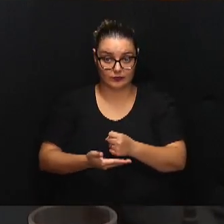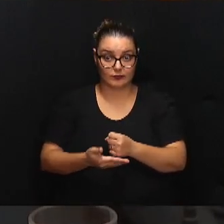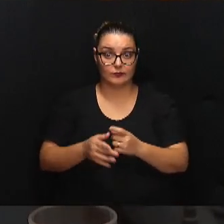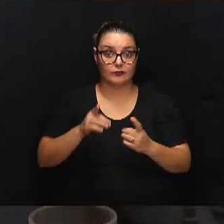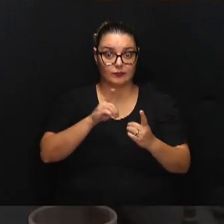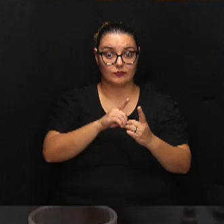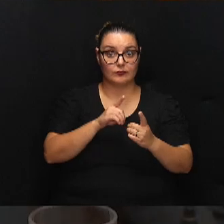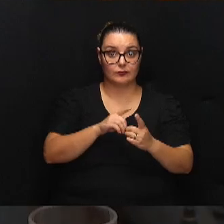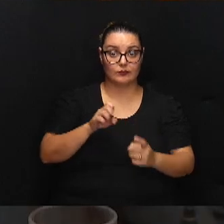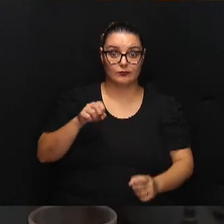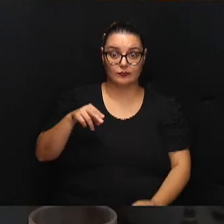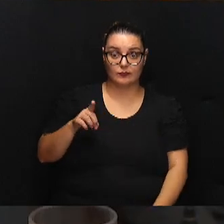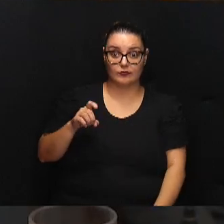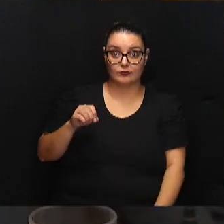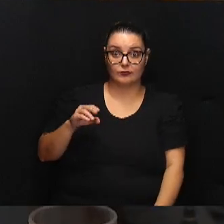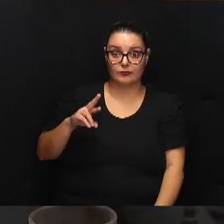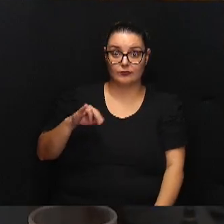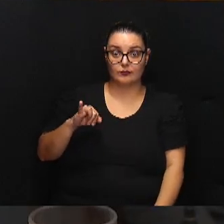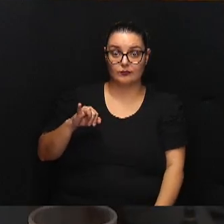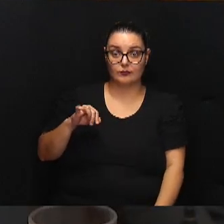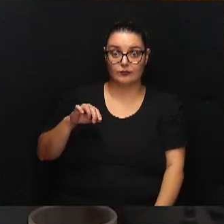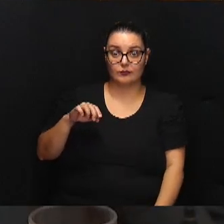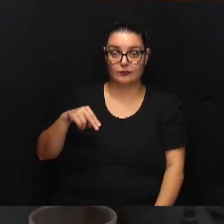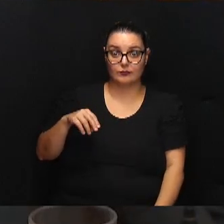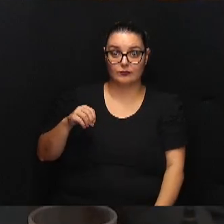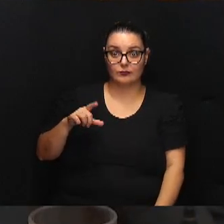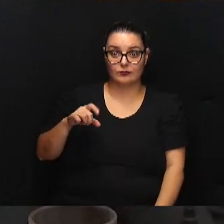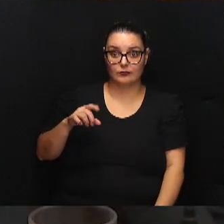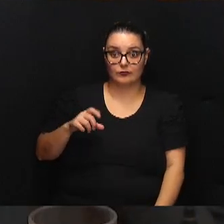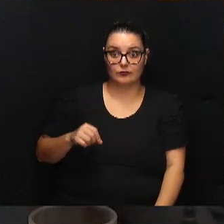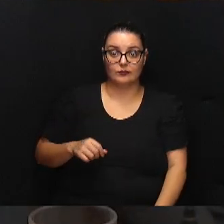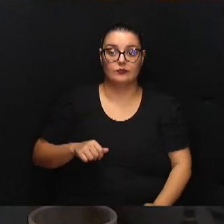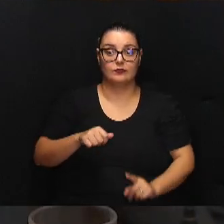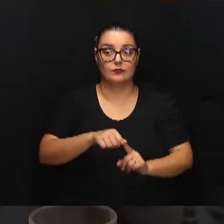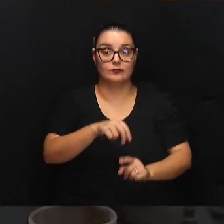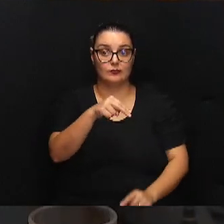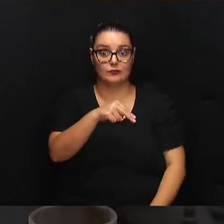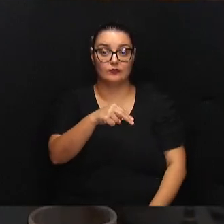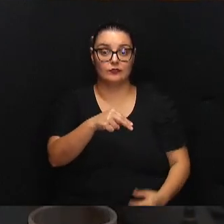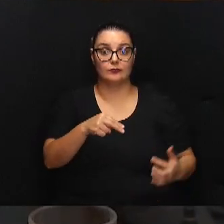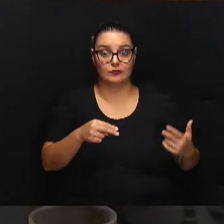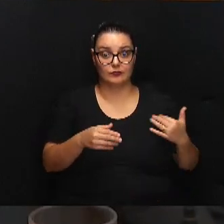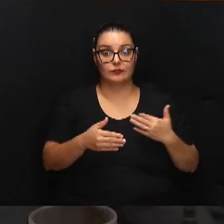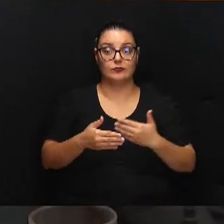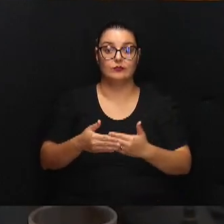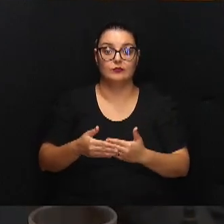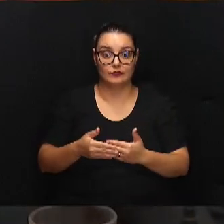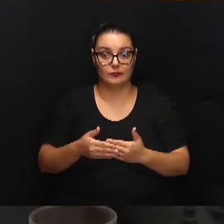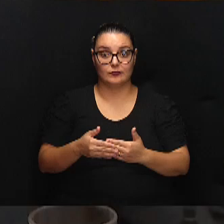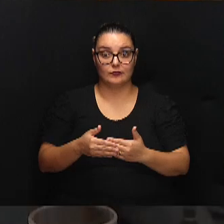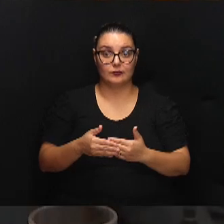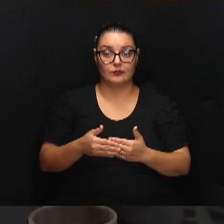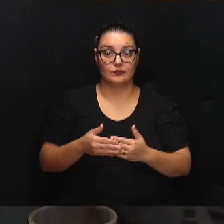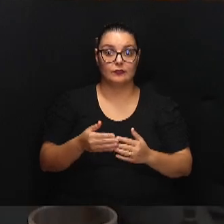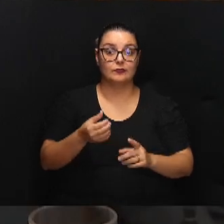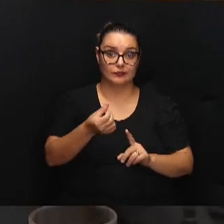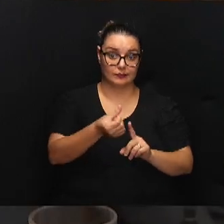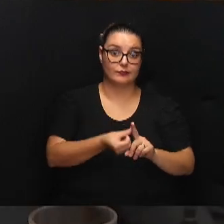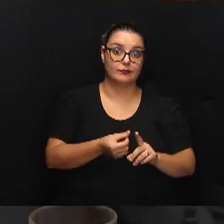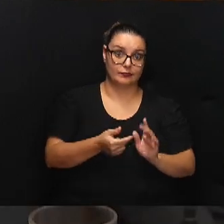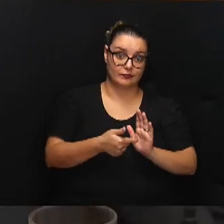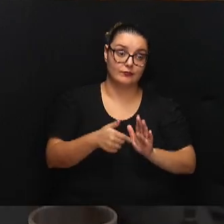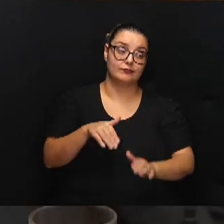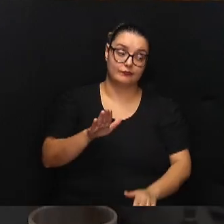com endocrinologista. Eu estou esperando desde novembro. Então, já passou essa data que eles